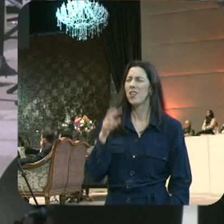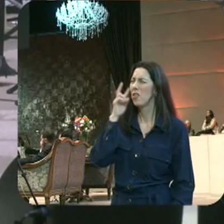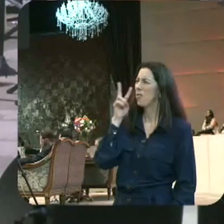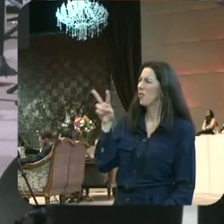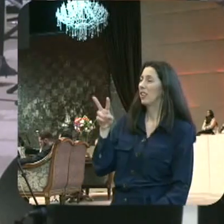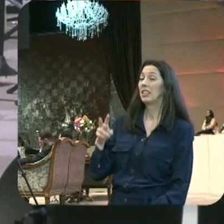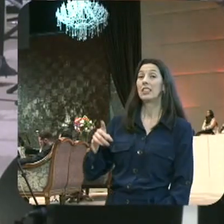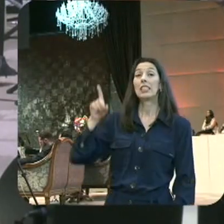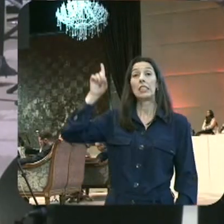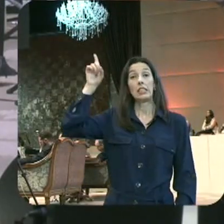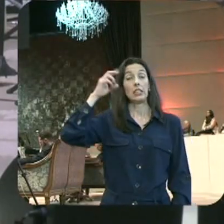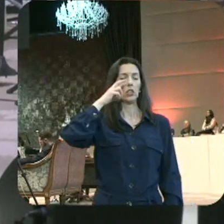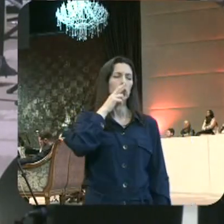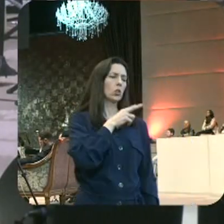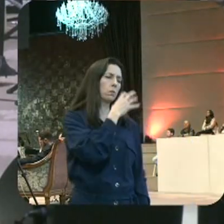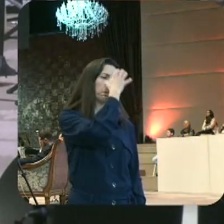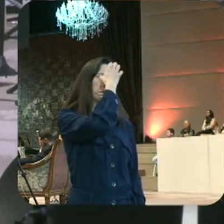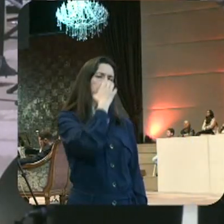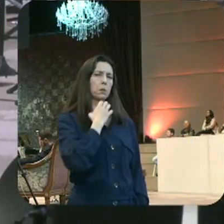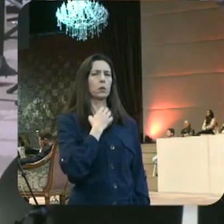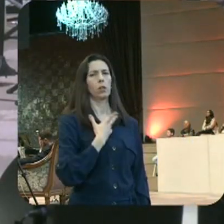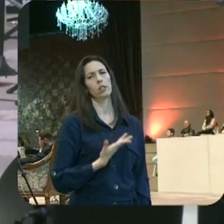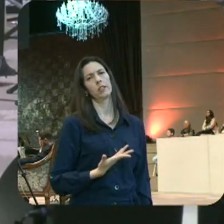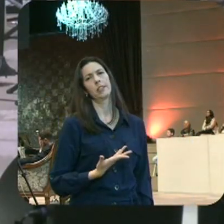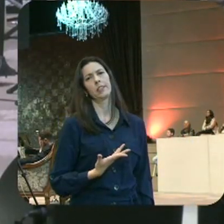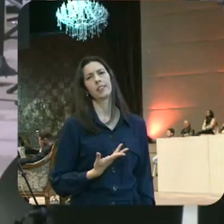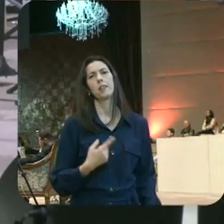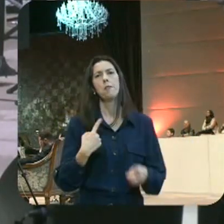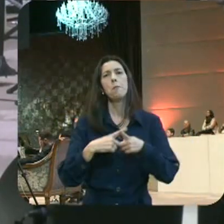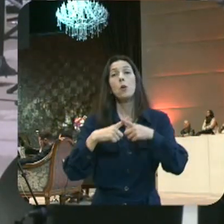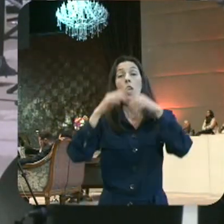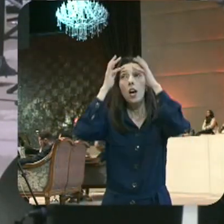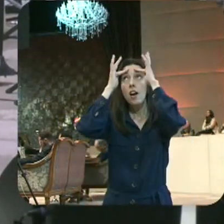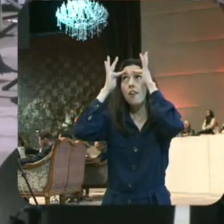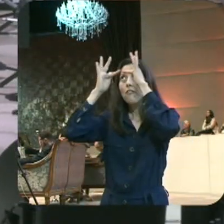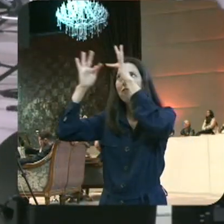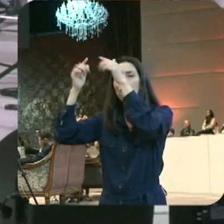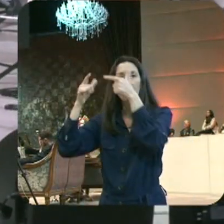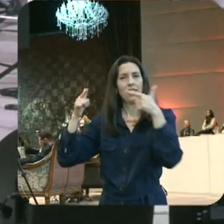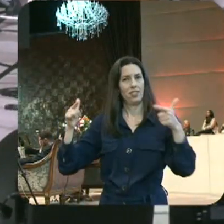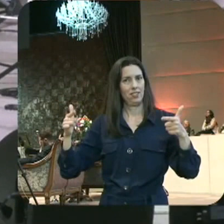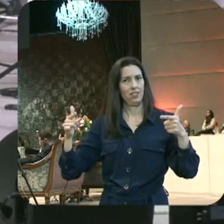sério, porque a infidelidade